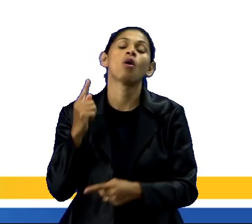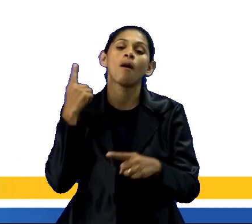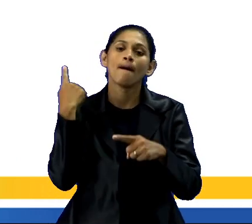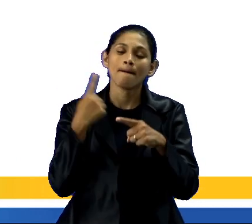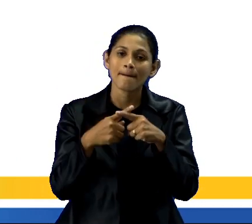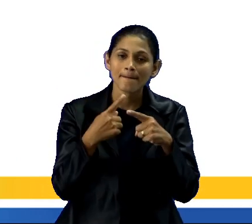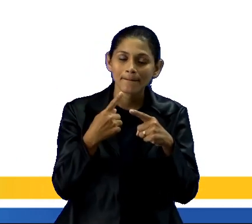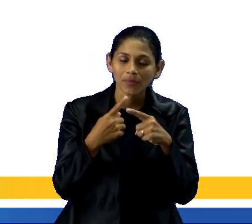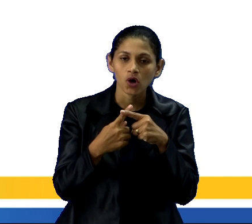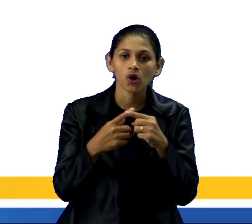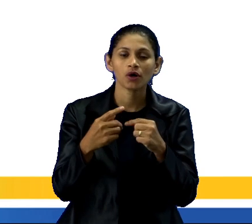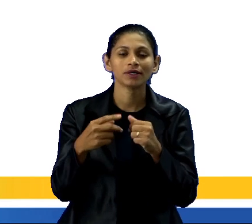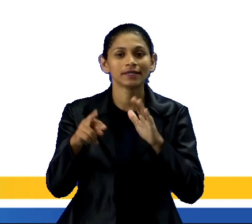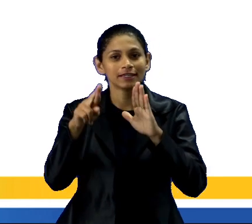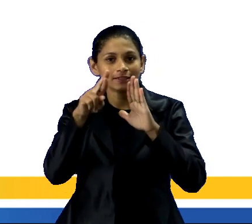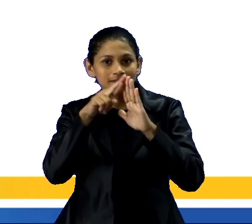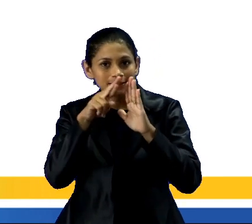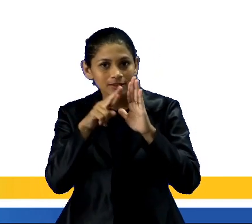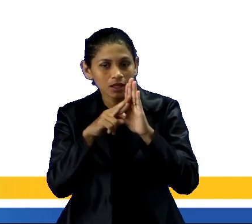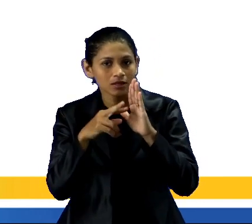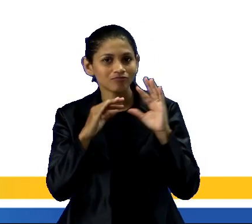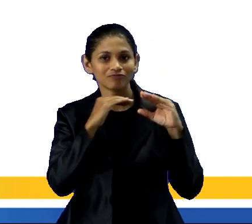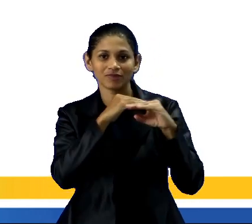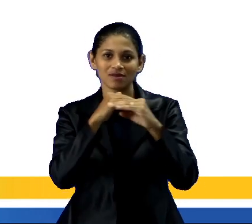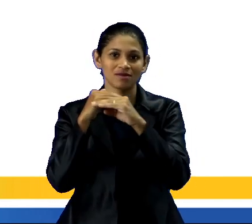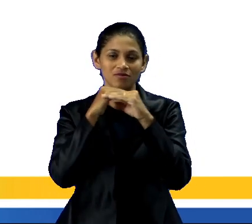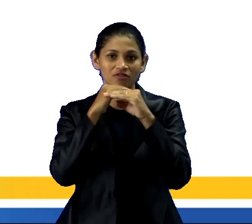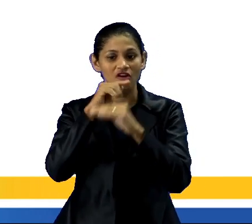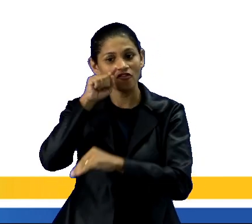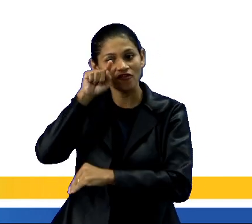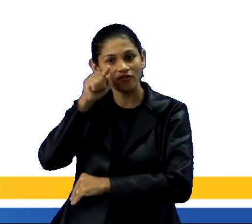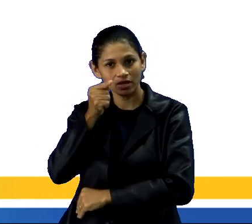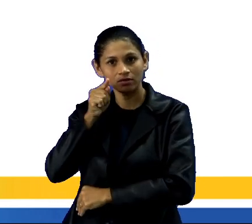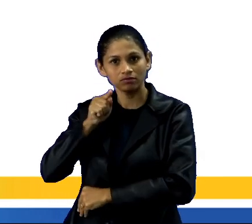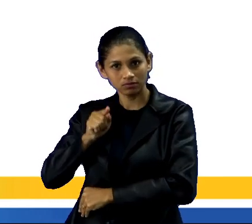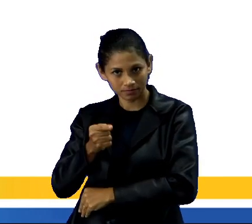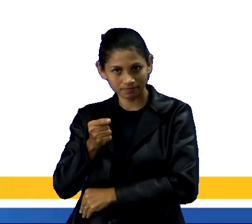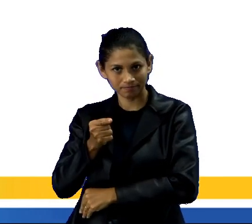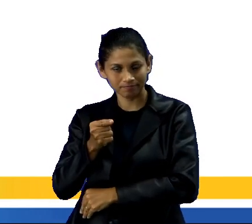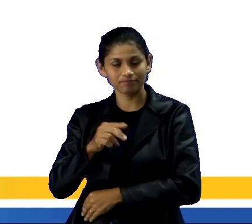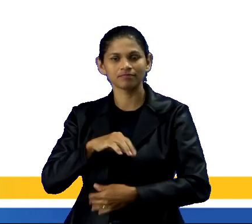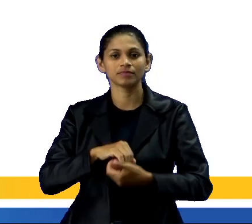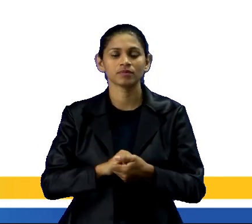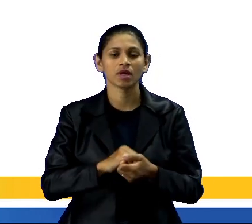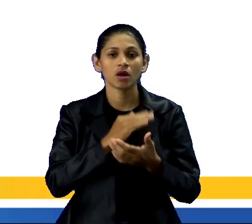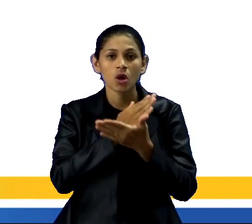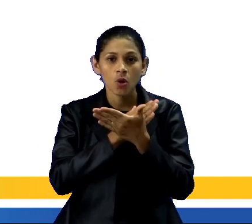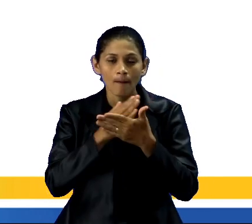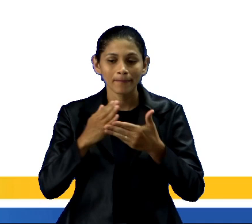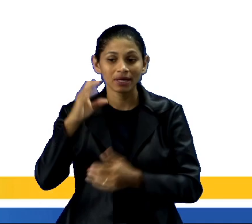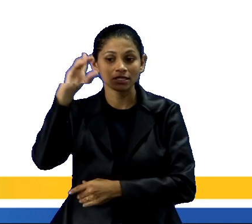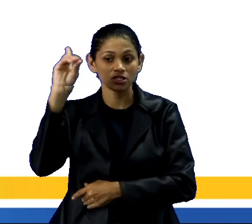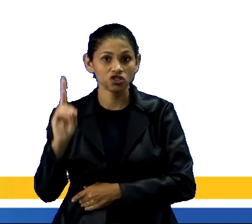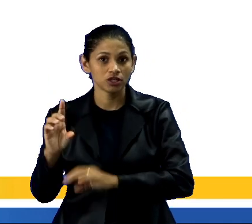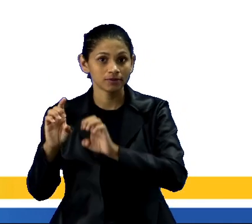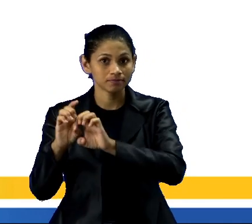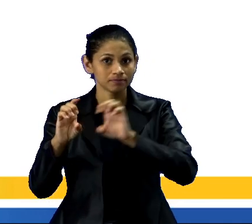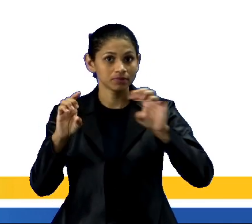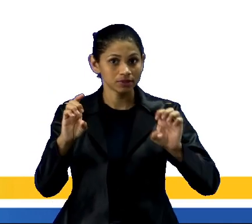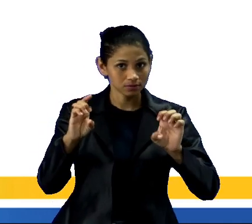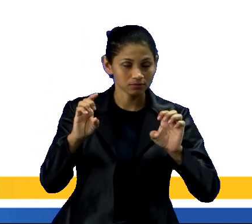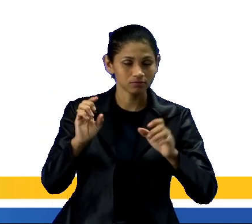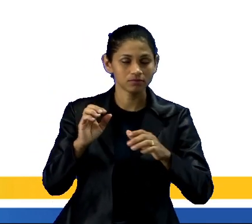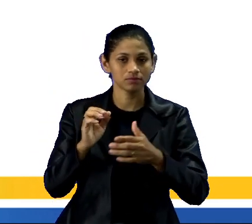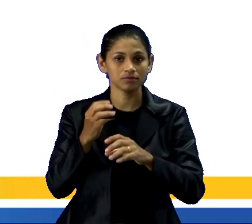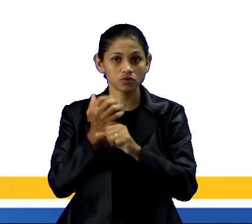a mesma regrinha da adição, vírgula embaixo de vírgula. E você começa a subtrair da direita para a esquerda. Olha